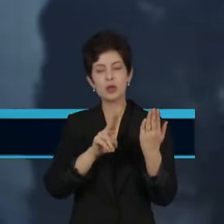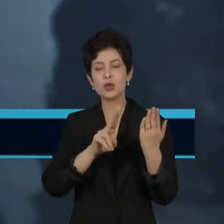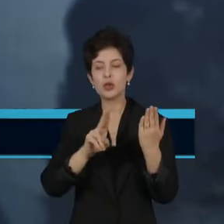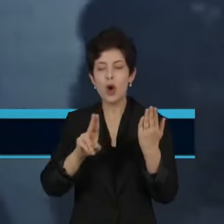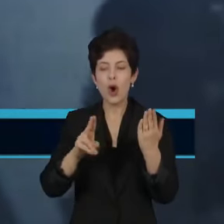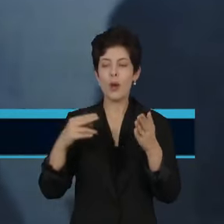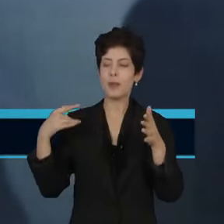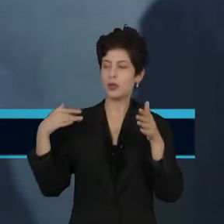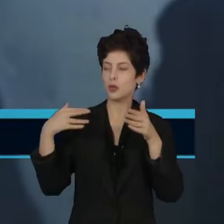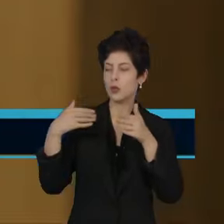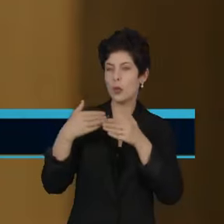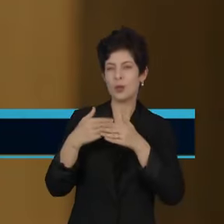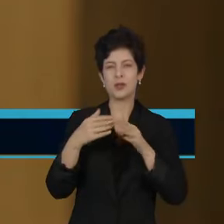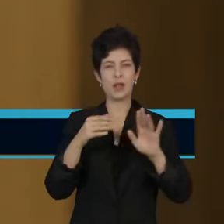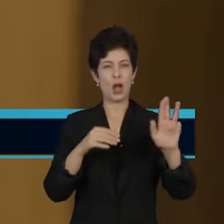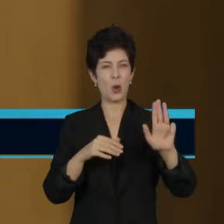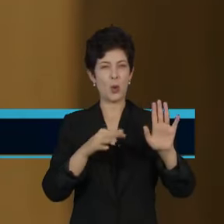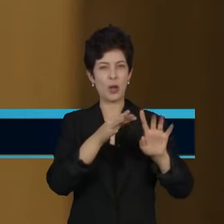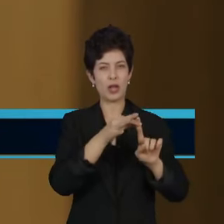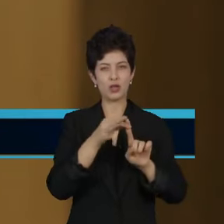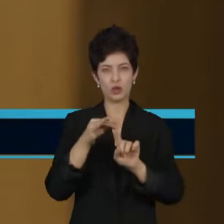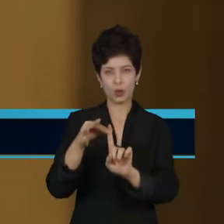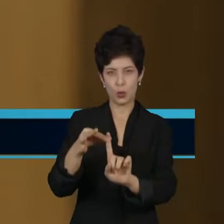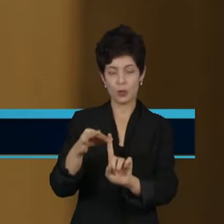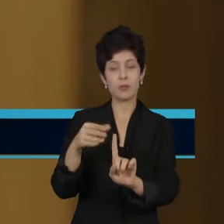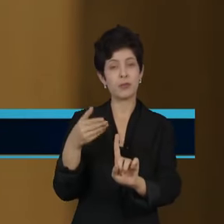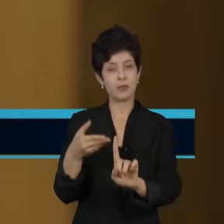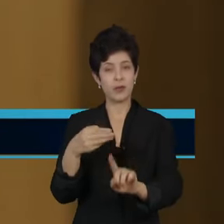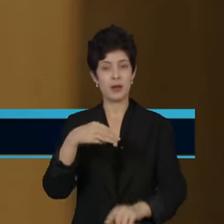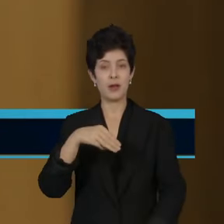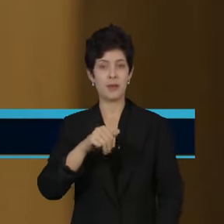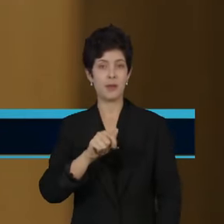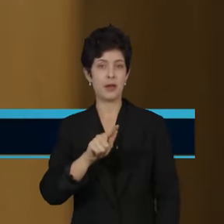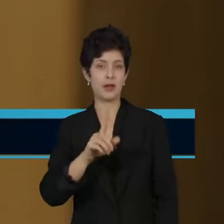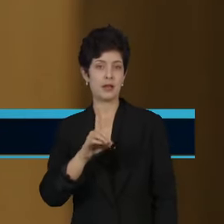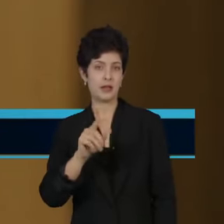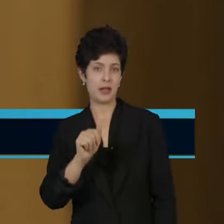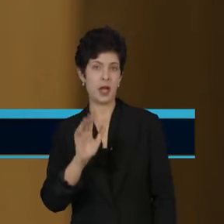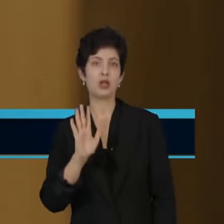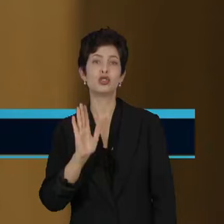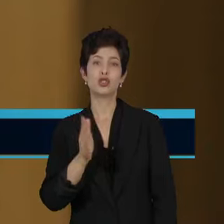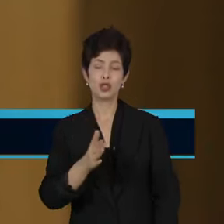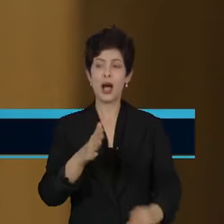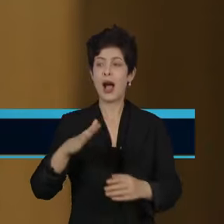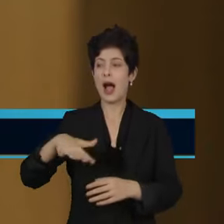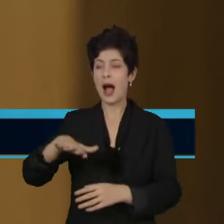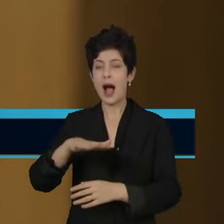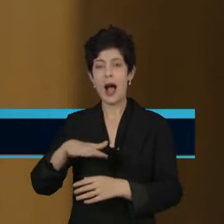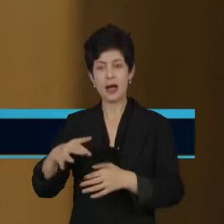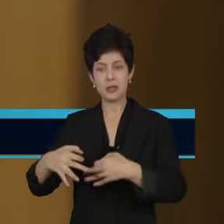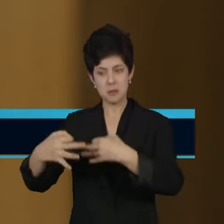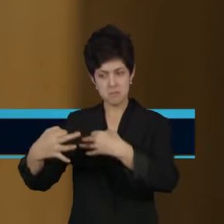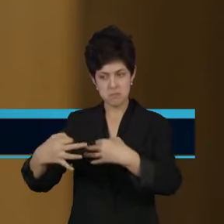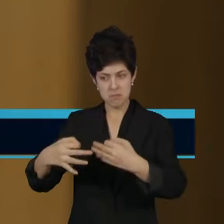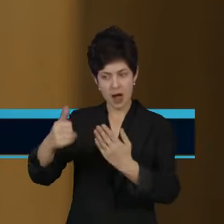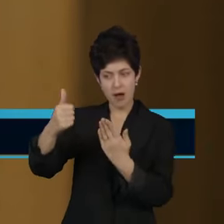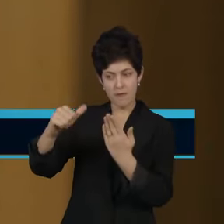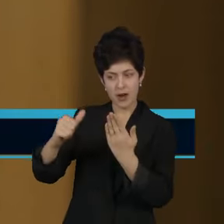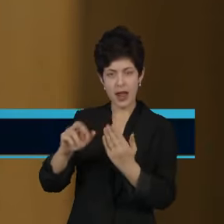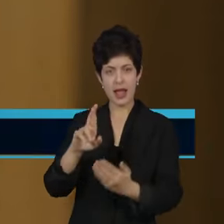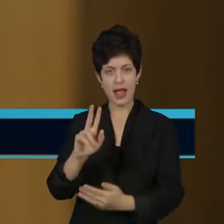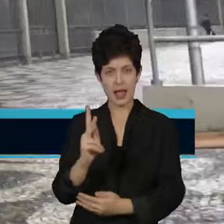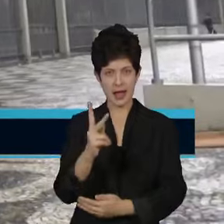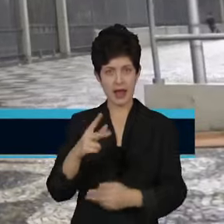indicada do presidente Lula. A indicação de Magda Chambriard já passou pelas áreas de integridade e recursos humanos